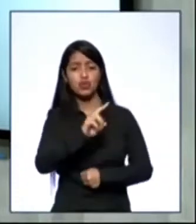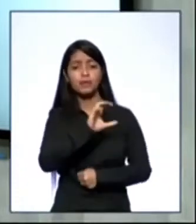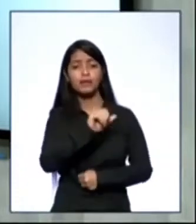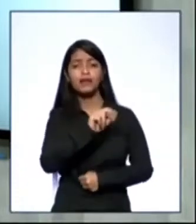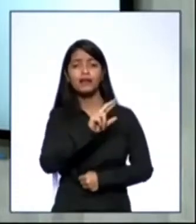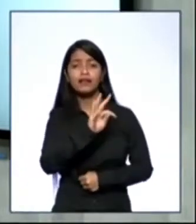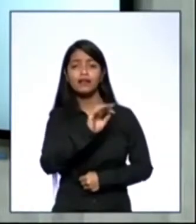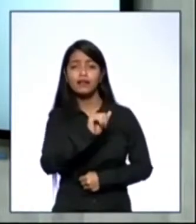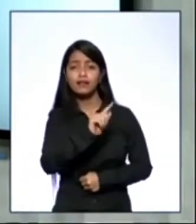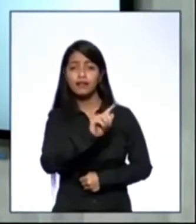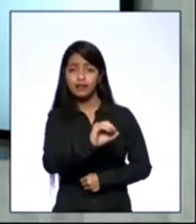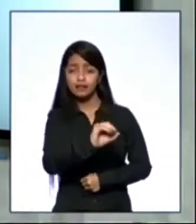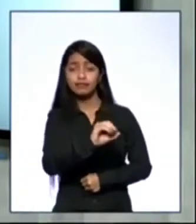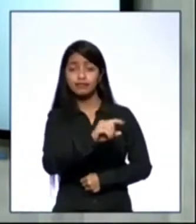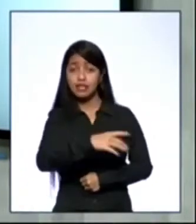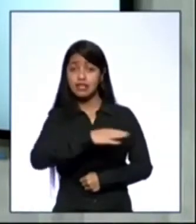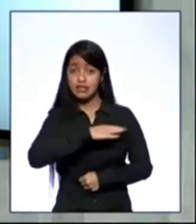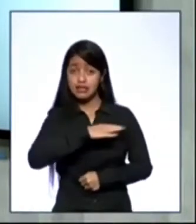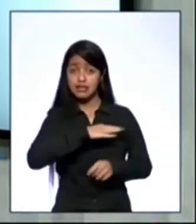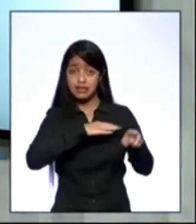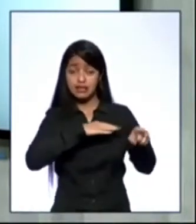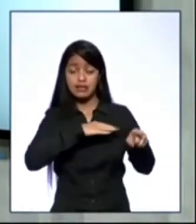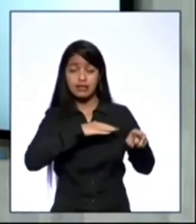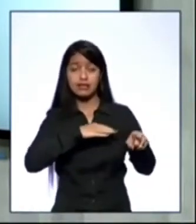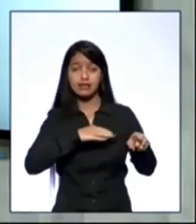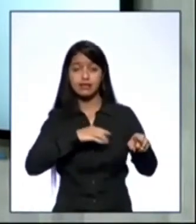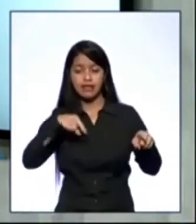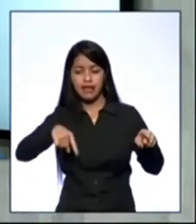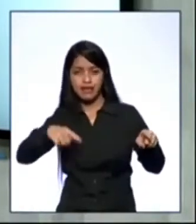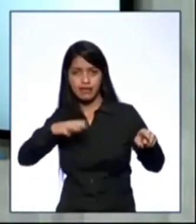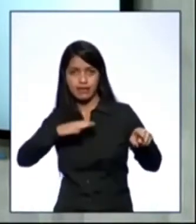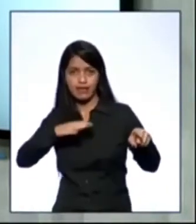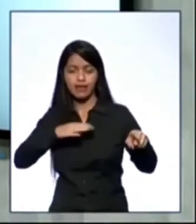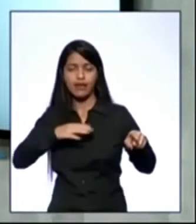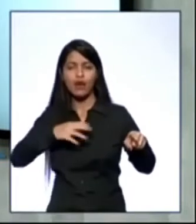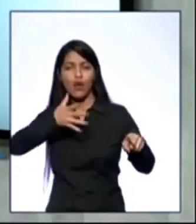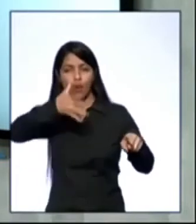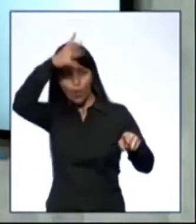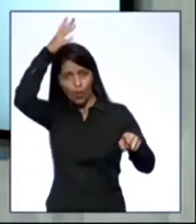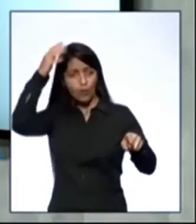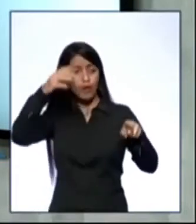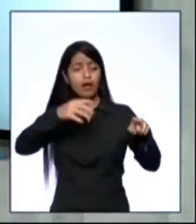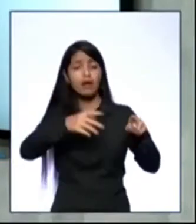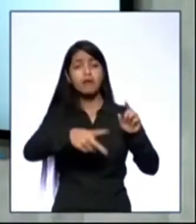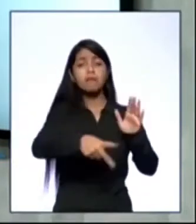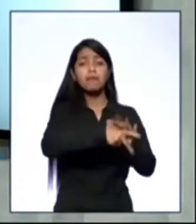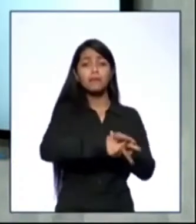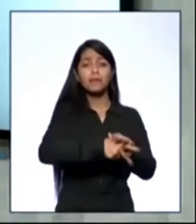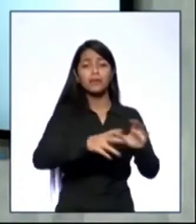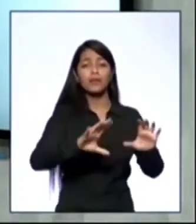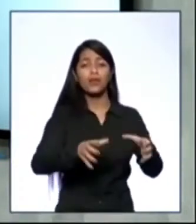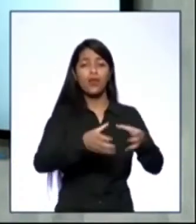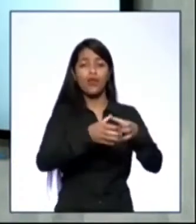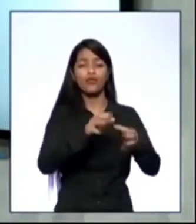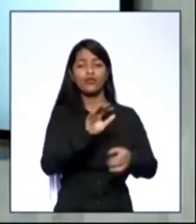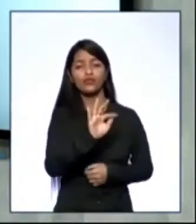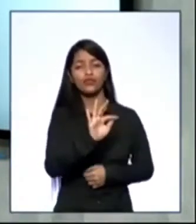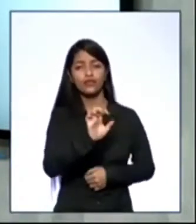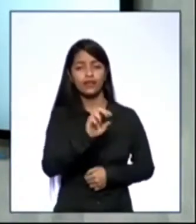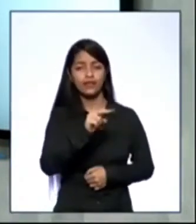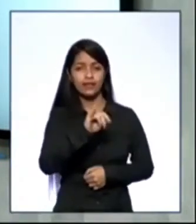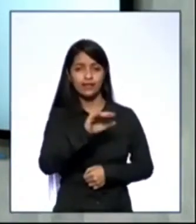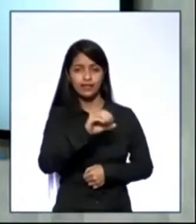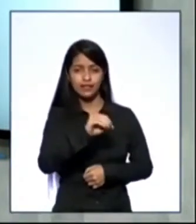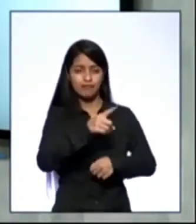Galera, Cartago era uma cidade, os cartaginenses, né, era uma cidade-estado pertencente ao povo fenício. Beleza? Lembra dos fenícios que navegavam